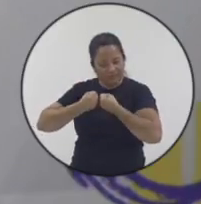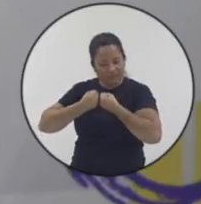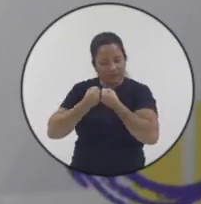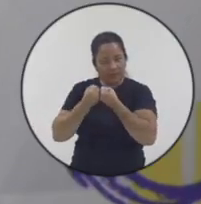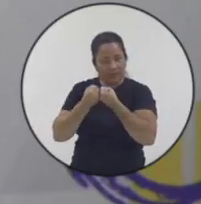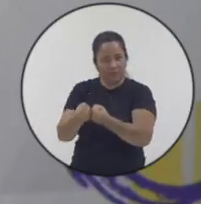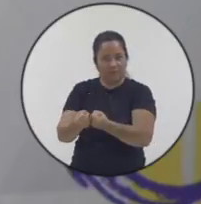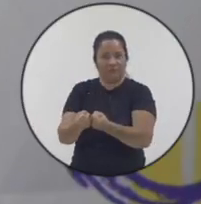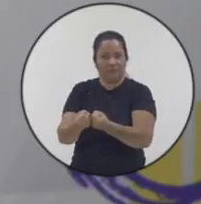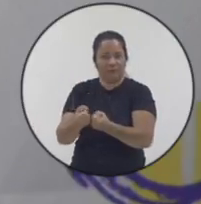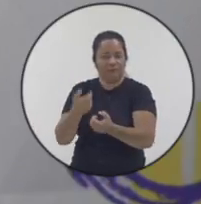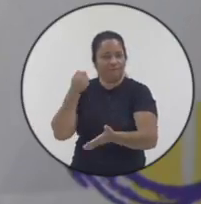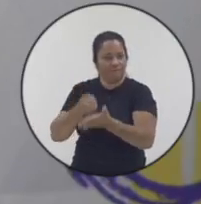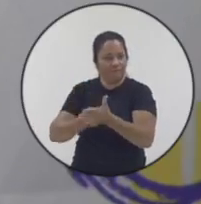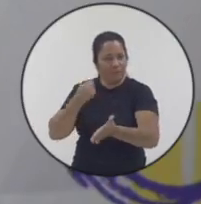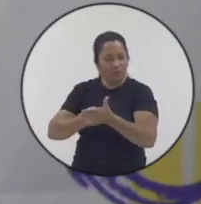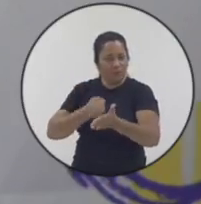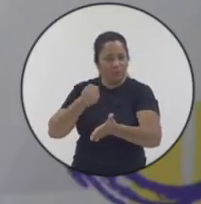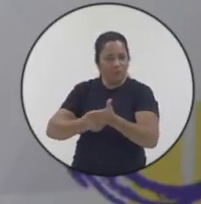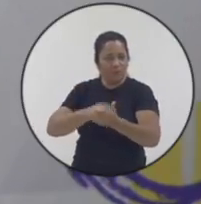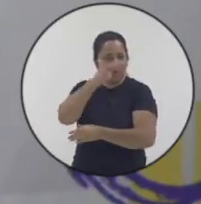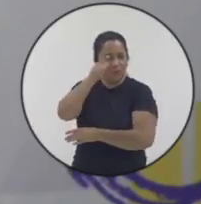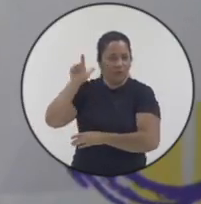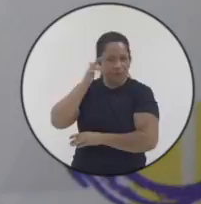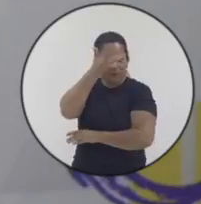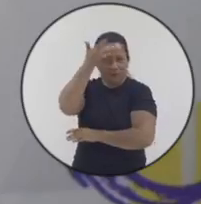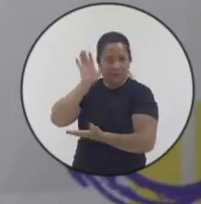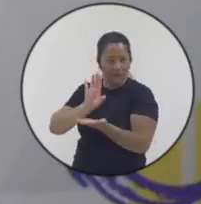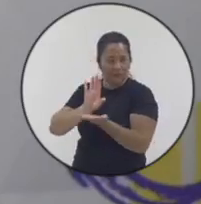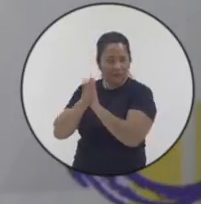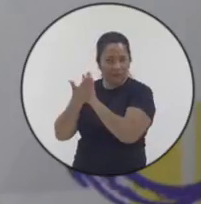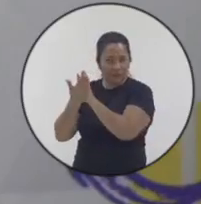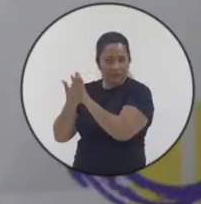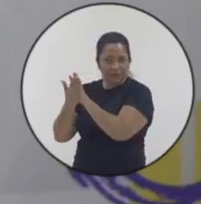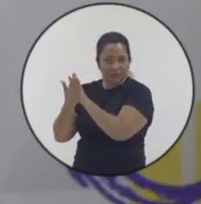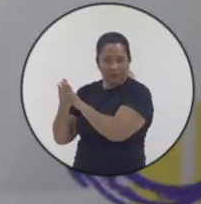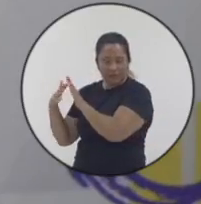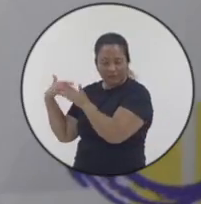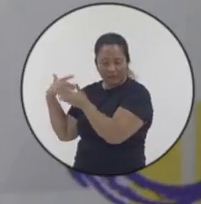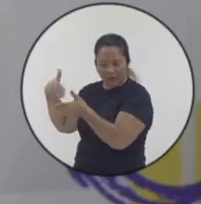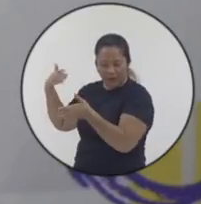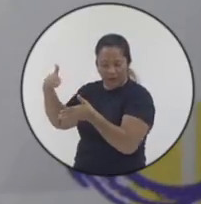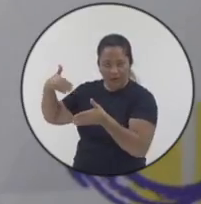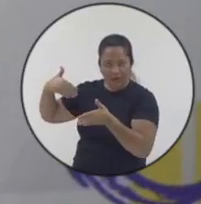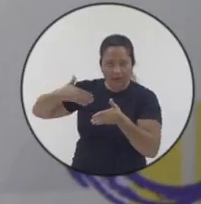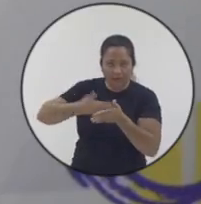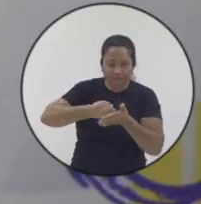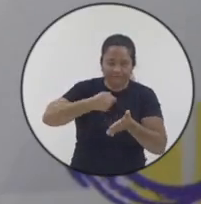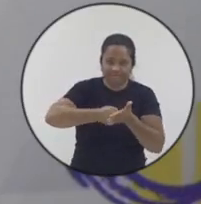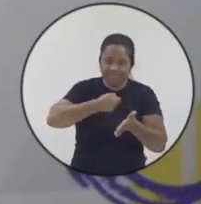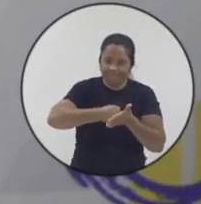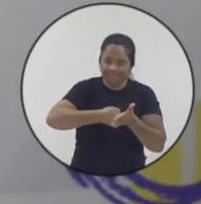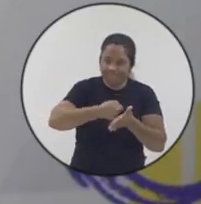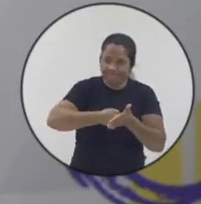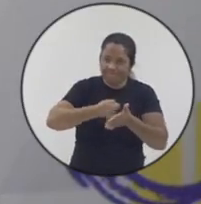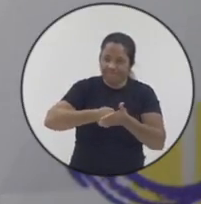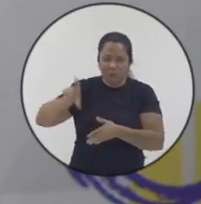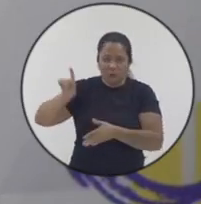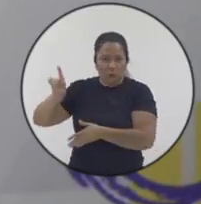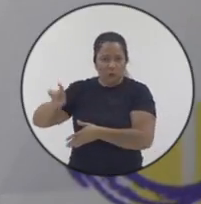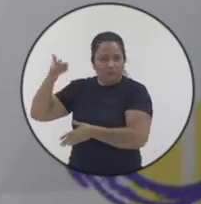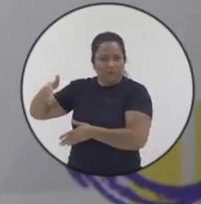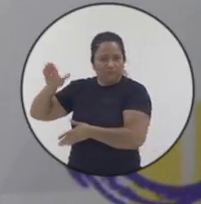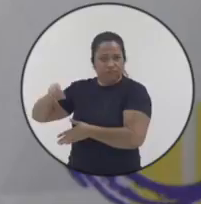de várias que nos precederam, sangue de várias pessoas trans em geral que vieram antes de nós e que tiveram todos os direitos negados e que foram